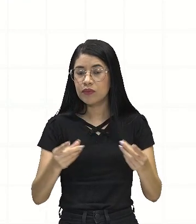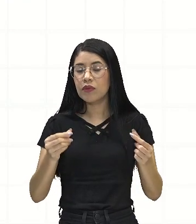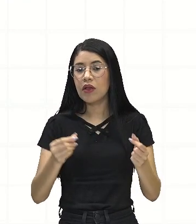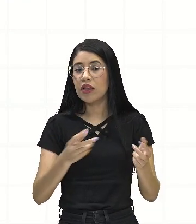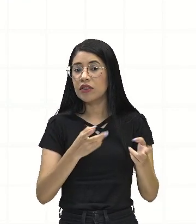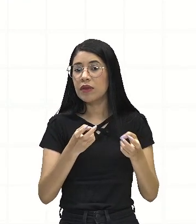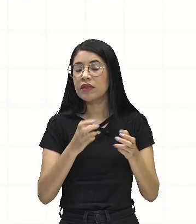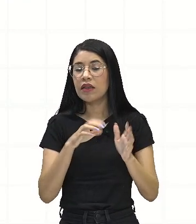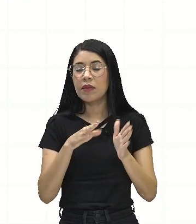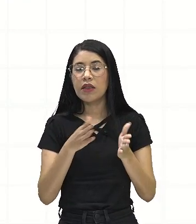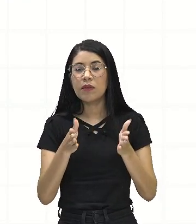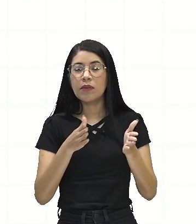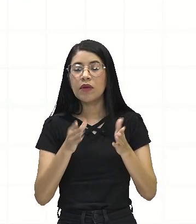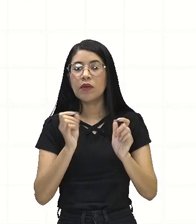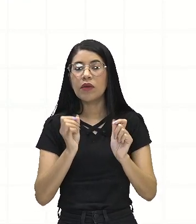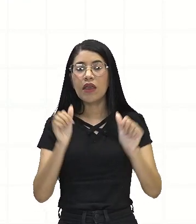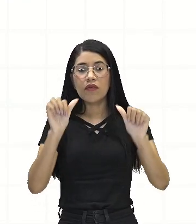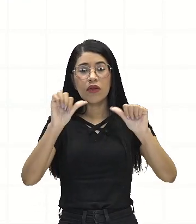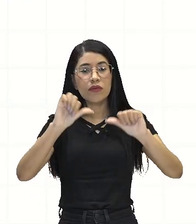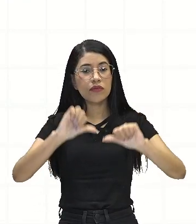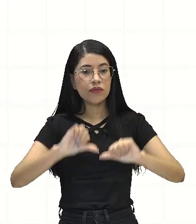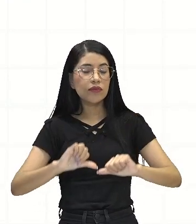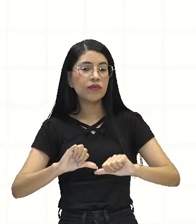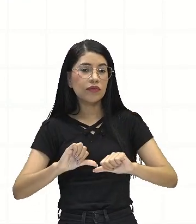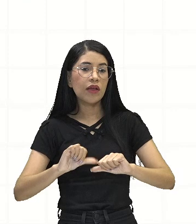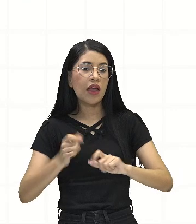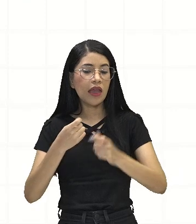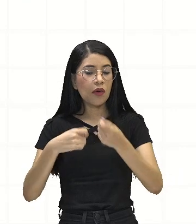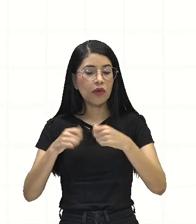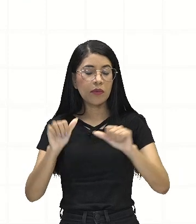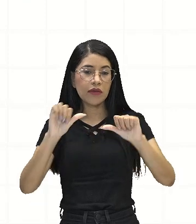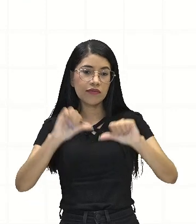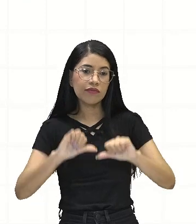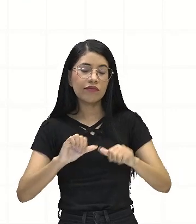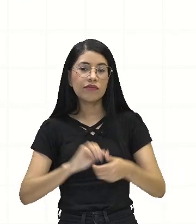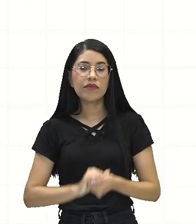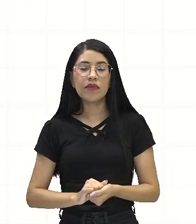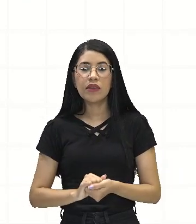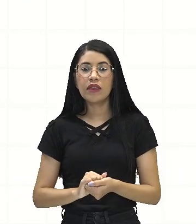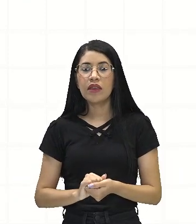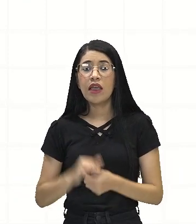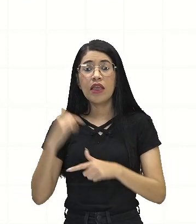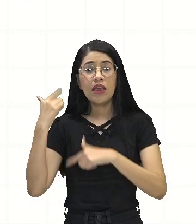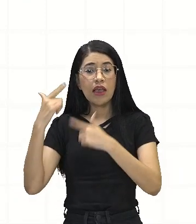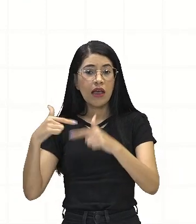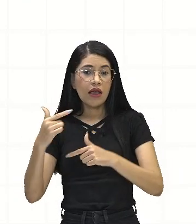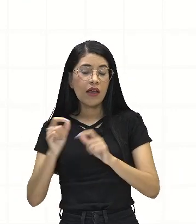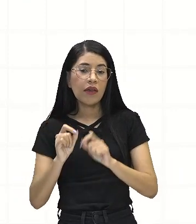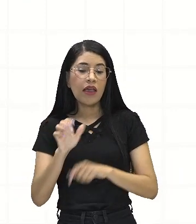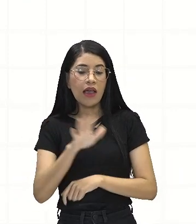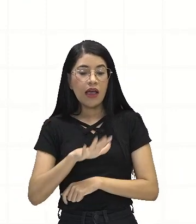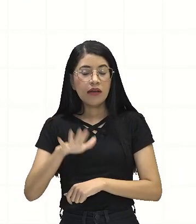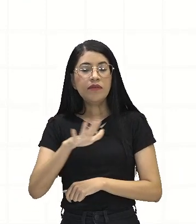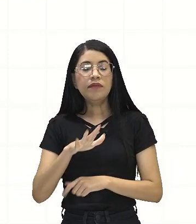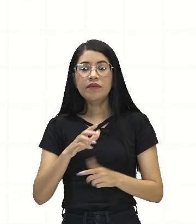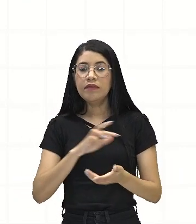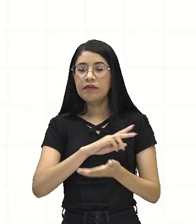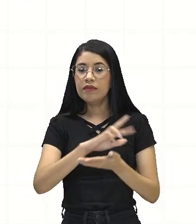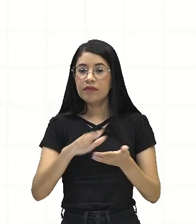geral. Aí nós temos os impactos da atividade da mineração, né, a degradação do meio ambiente. Aí nós podemos falar